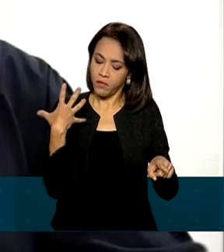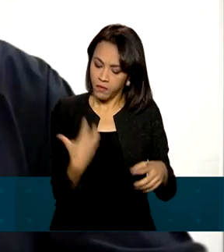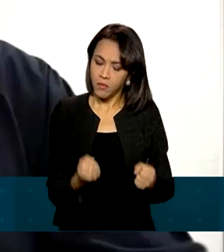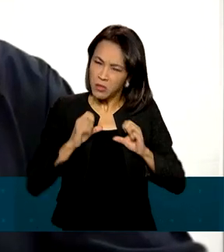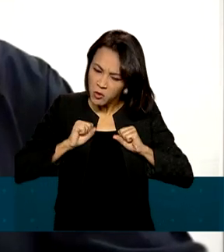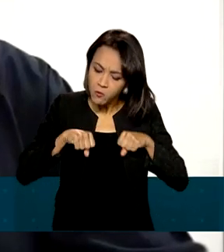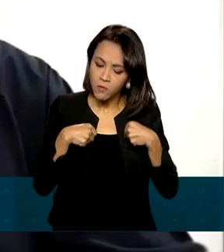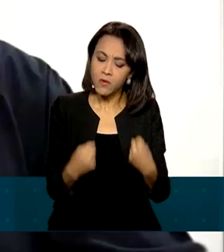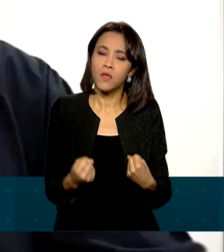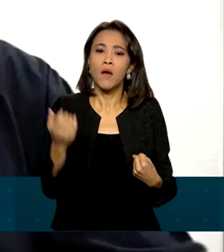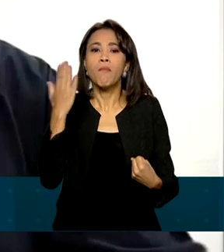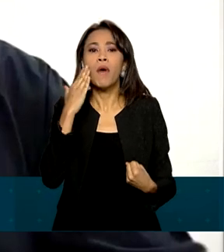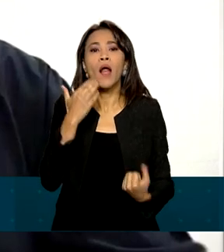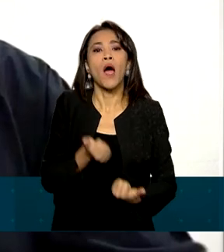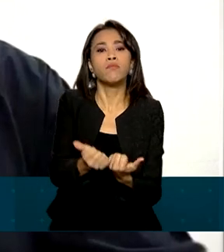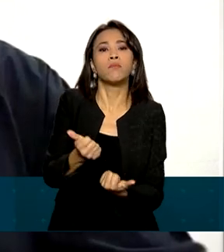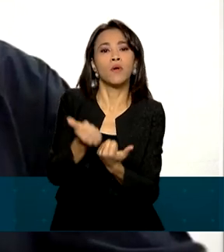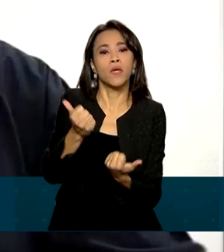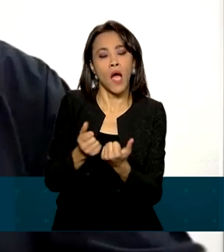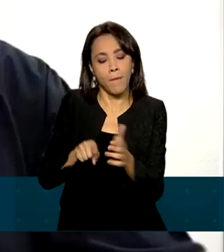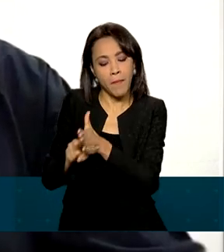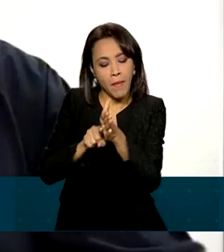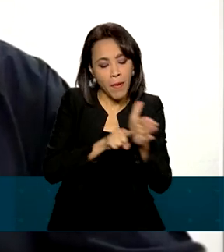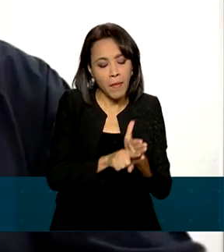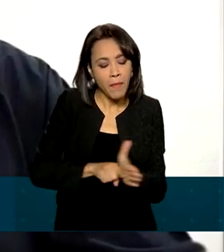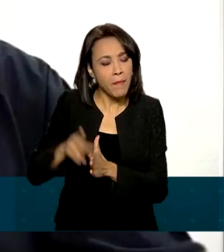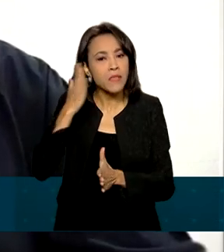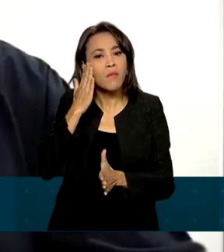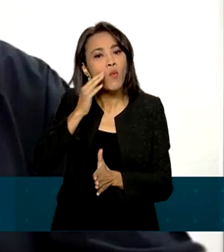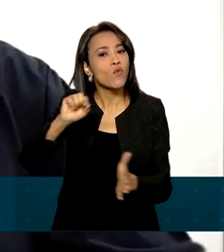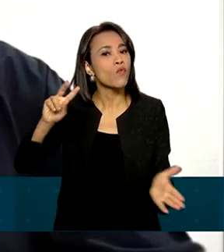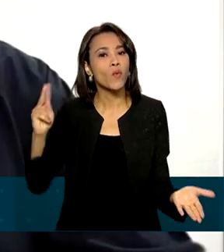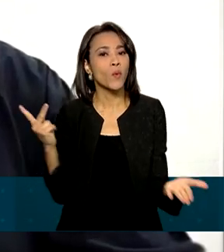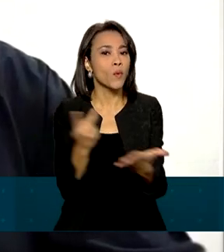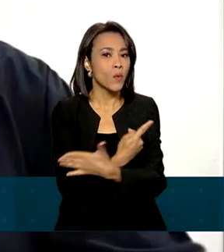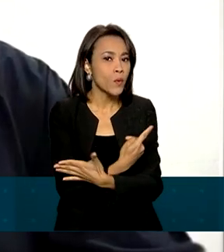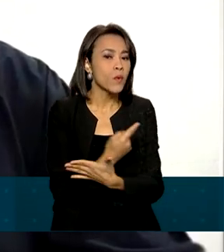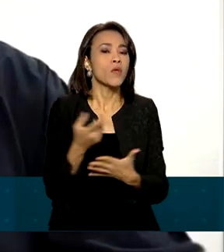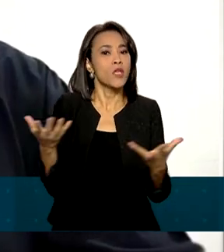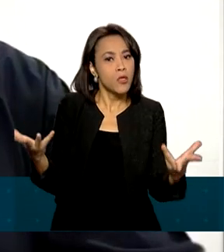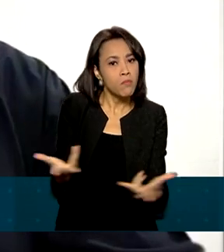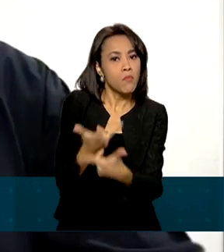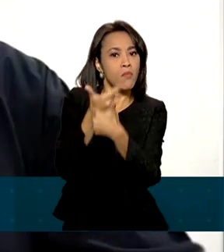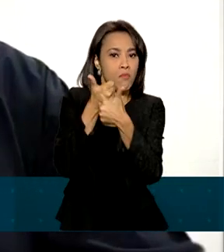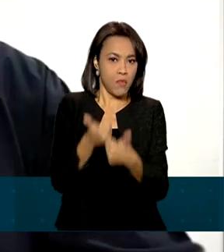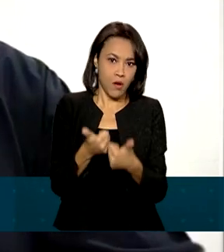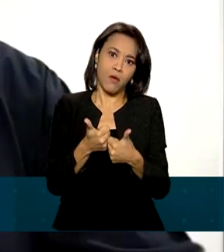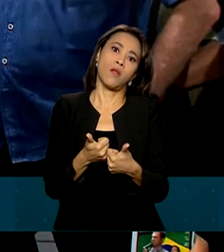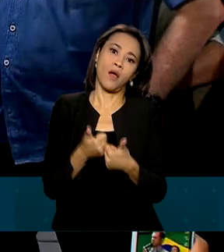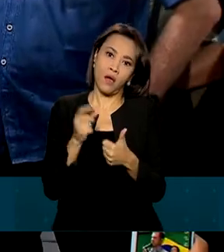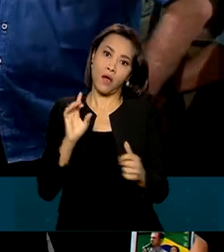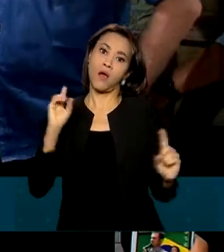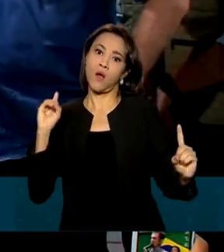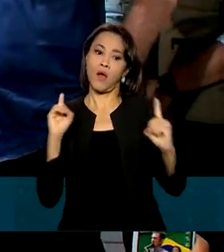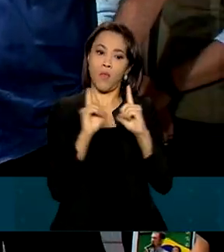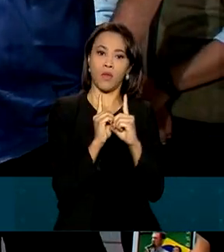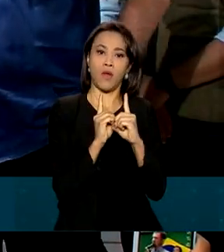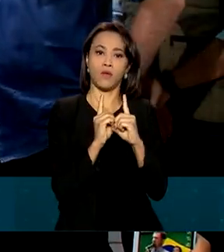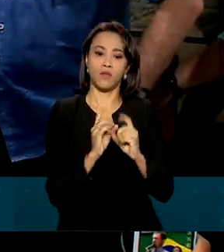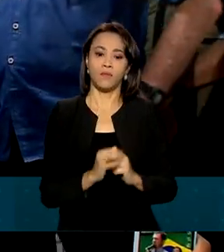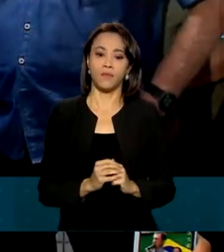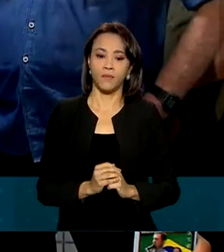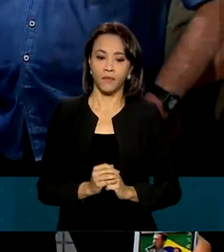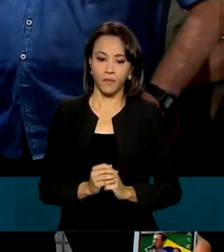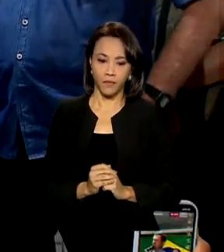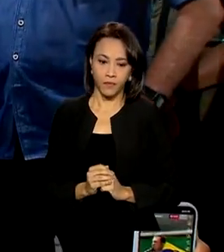para colaborar com todas as investir o e buscaremos o aperfeiçoamento dos nossos padrões de abordagens sobre o processo